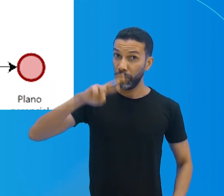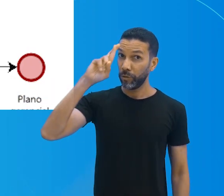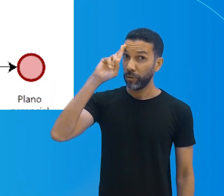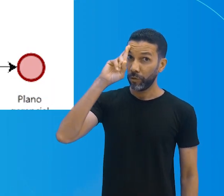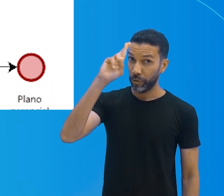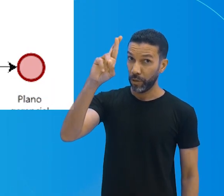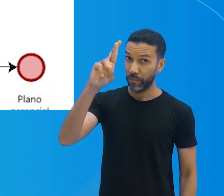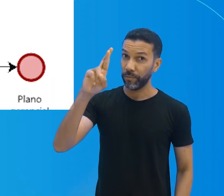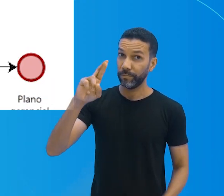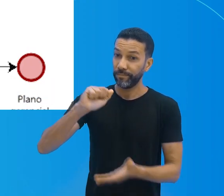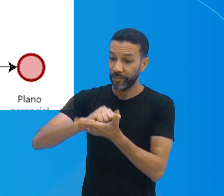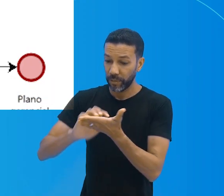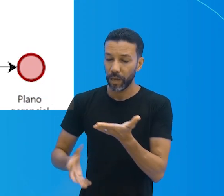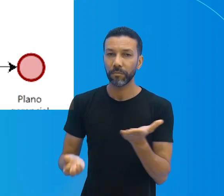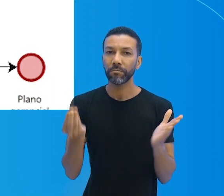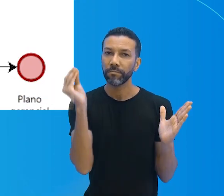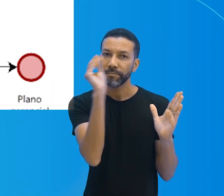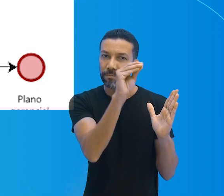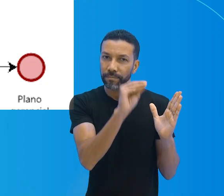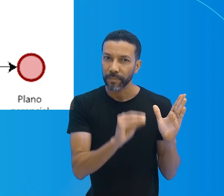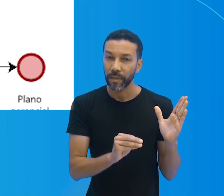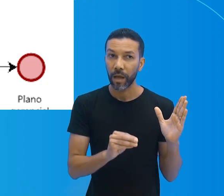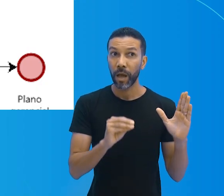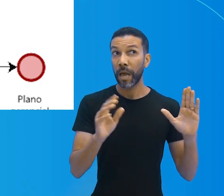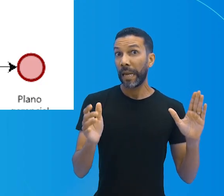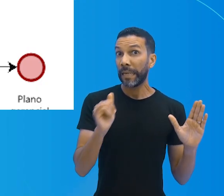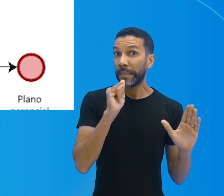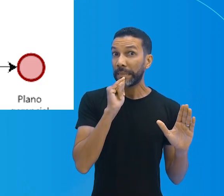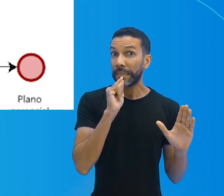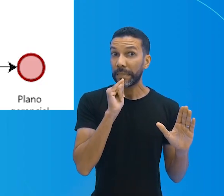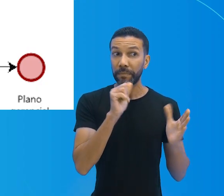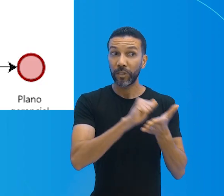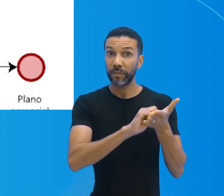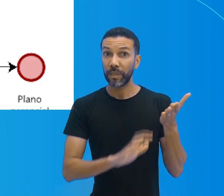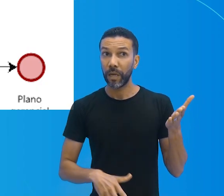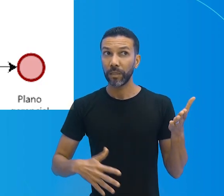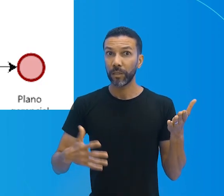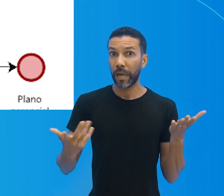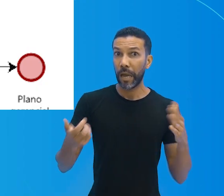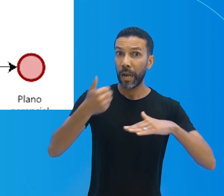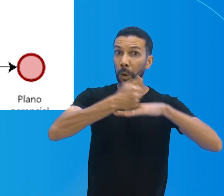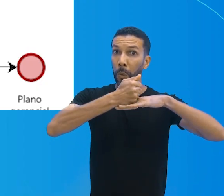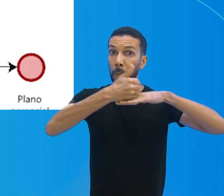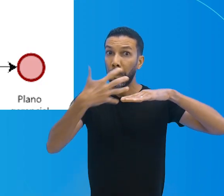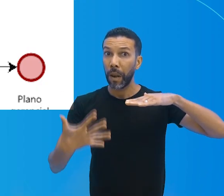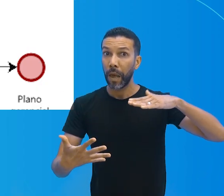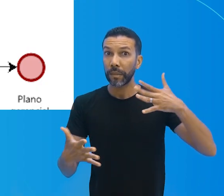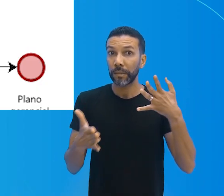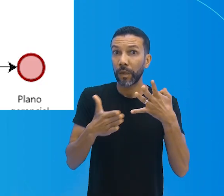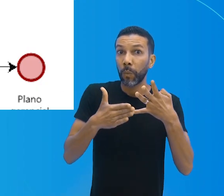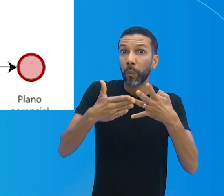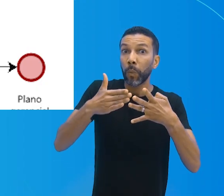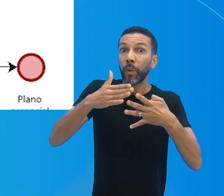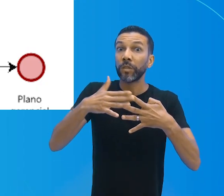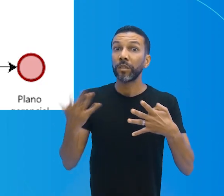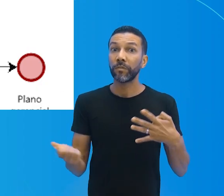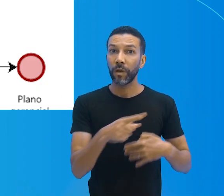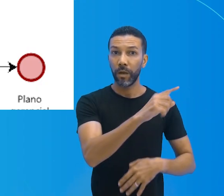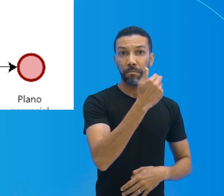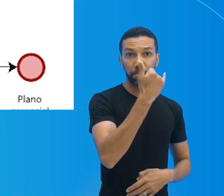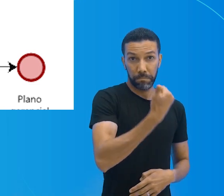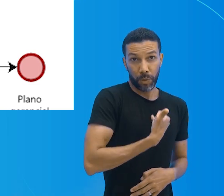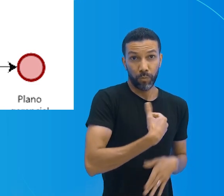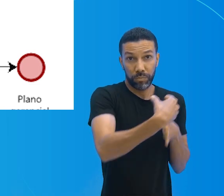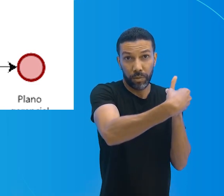também vai adicionar as atividades. Aquela atividade é complexa? Aquela atividade, qual o nível de complexidade? Então o sistema vai solicitar